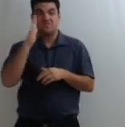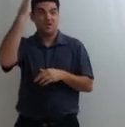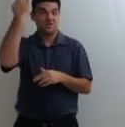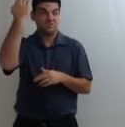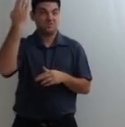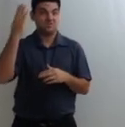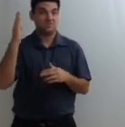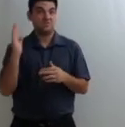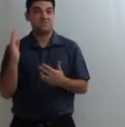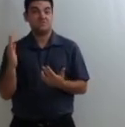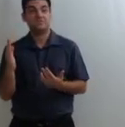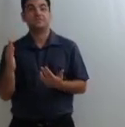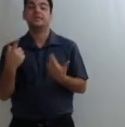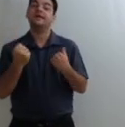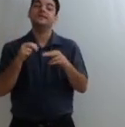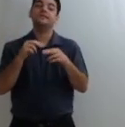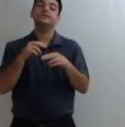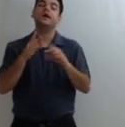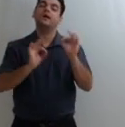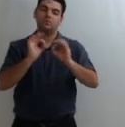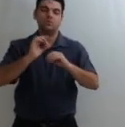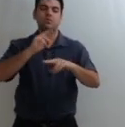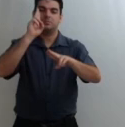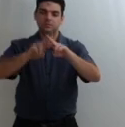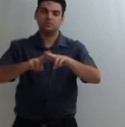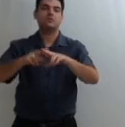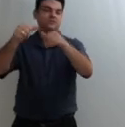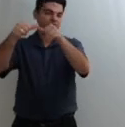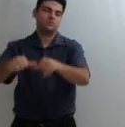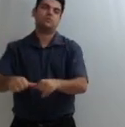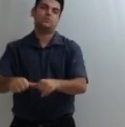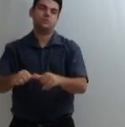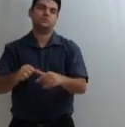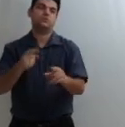A prisão preventiva está devidamente motivada.